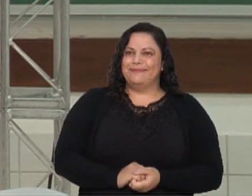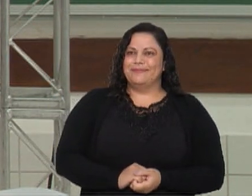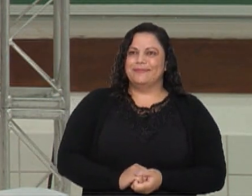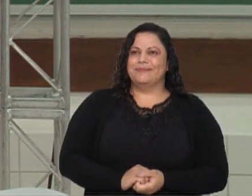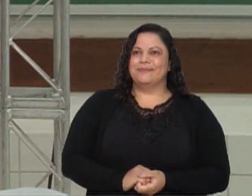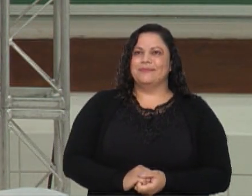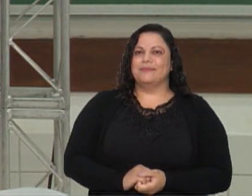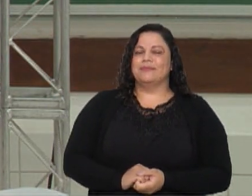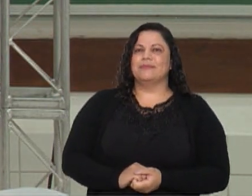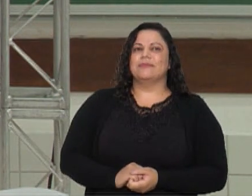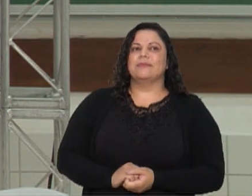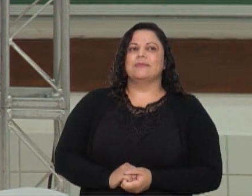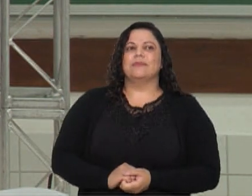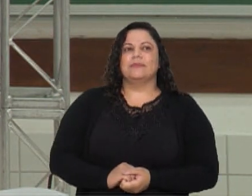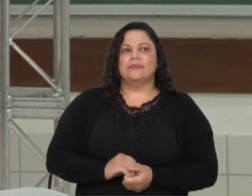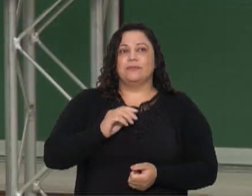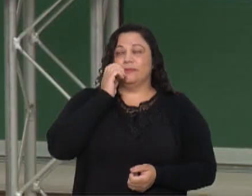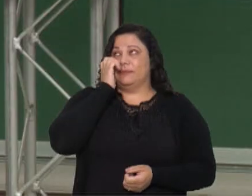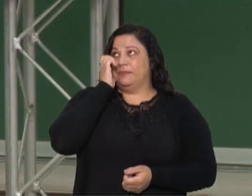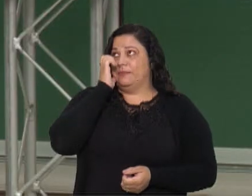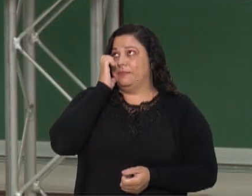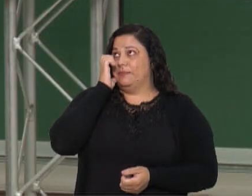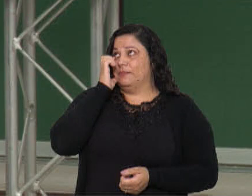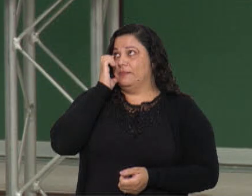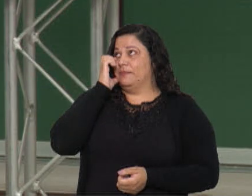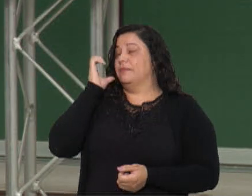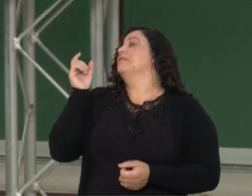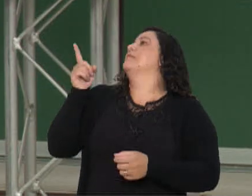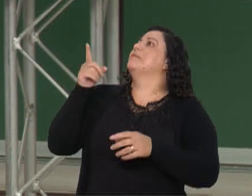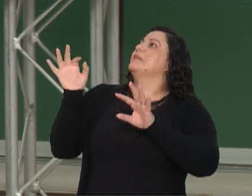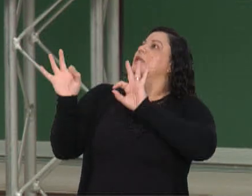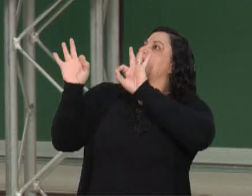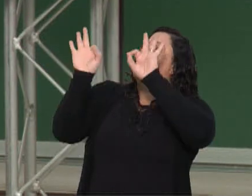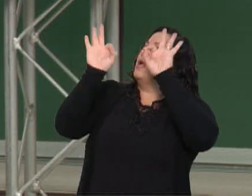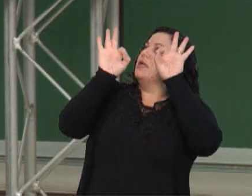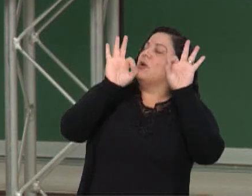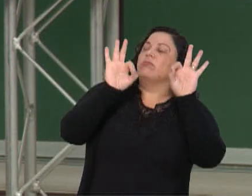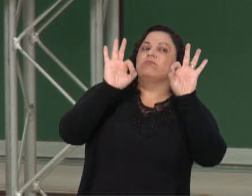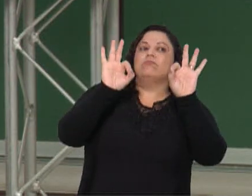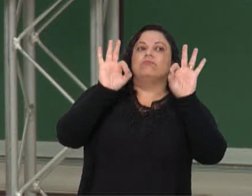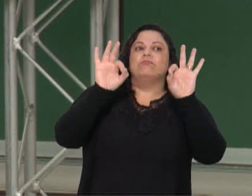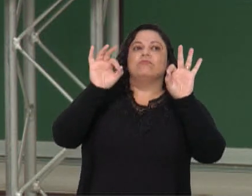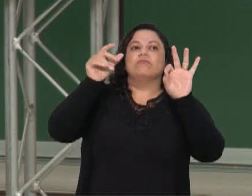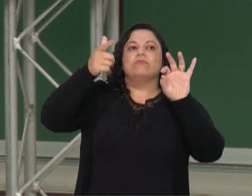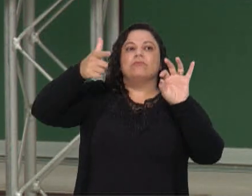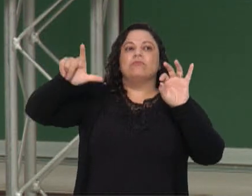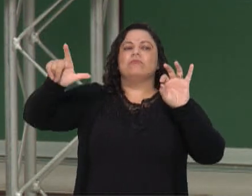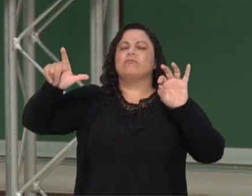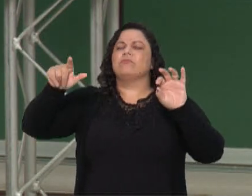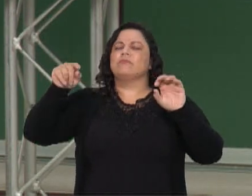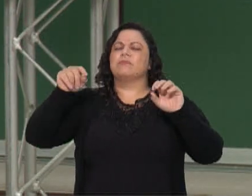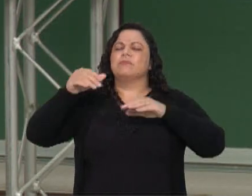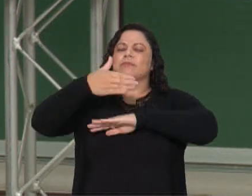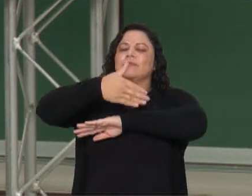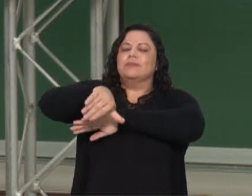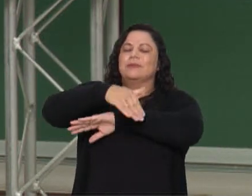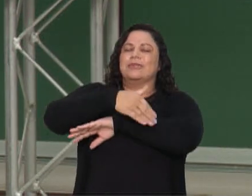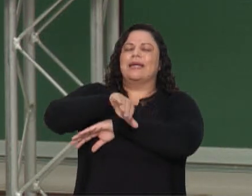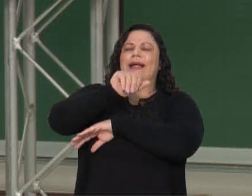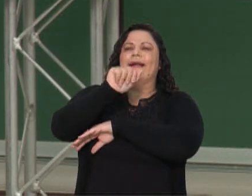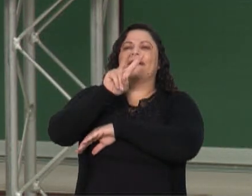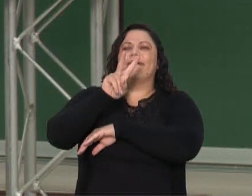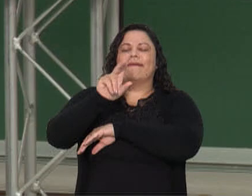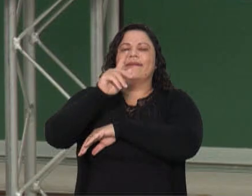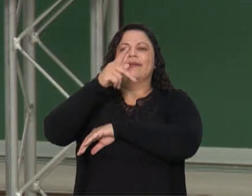seguir em frente aqui, ó. Olha só, daí eu trouxe para vocês aqui, olhando de outro ângulo, né? Avenida Paulista e a 9 de Julho.